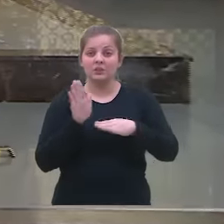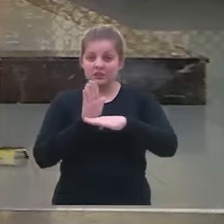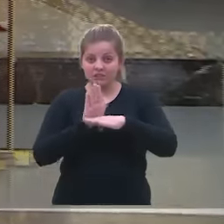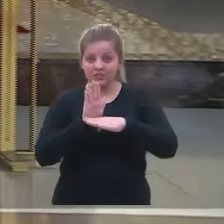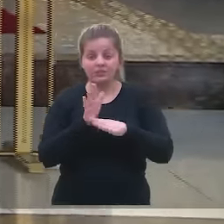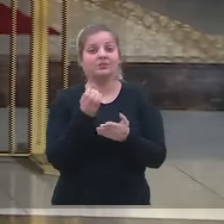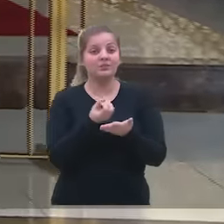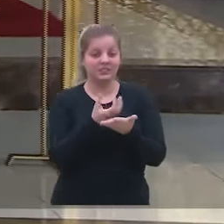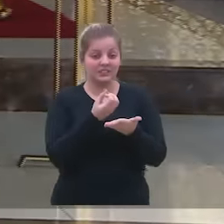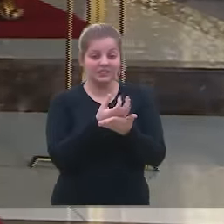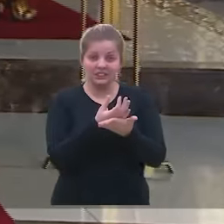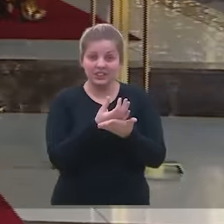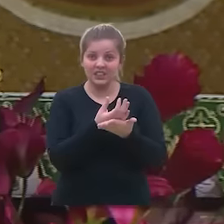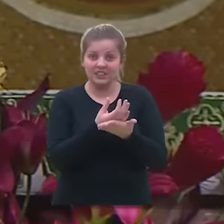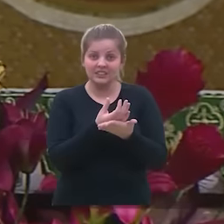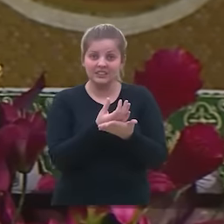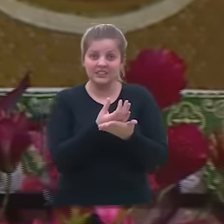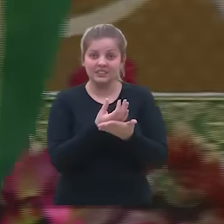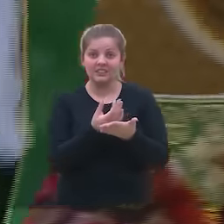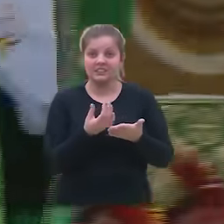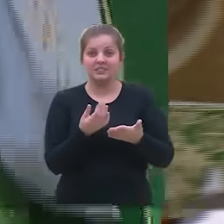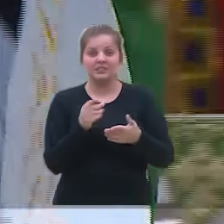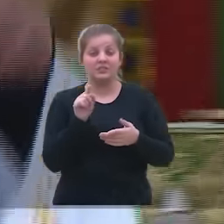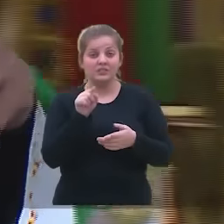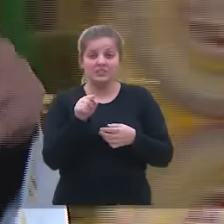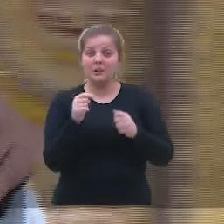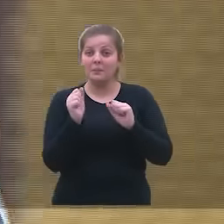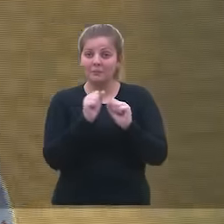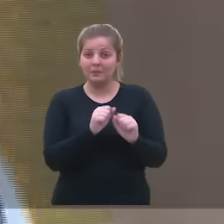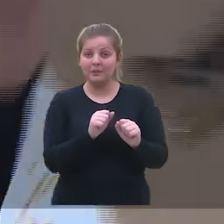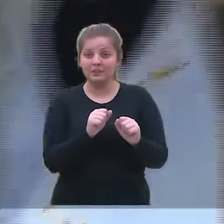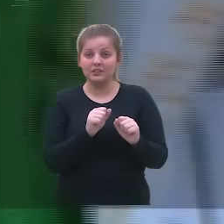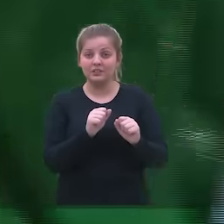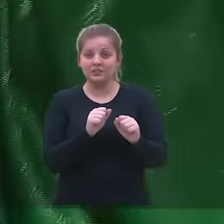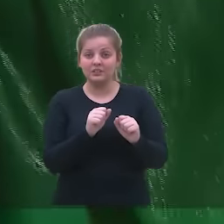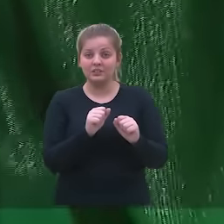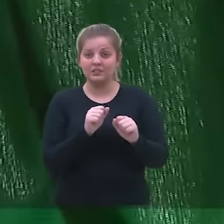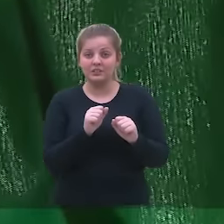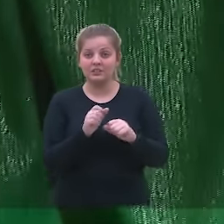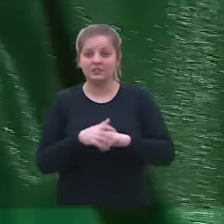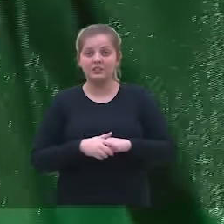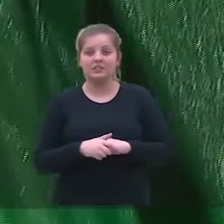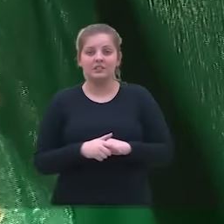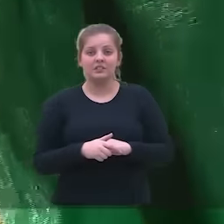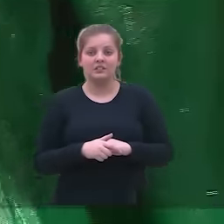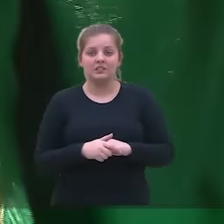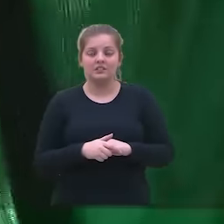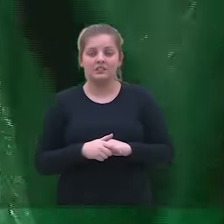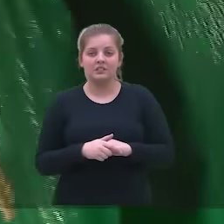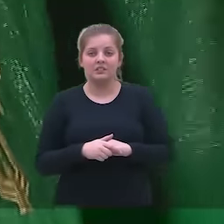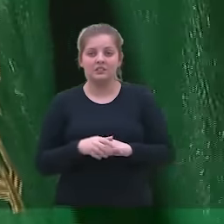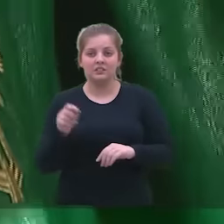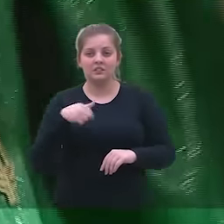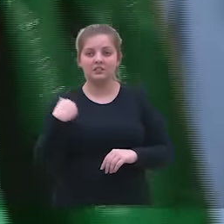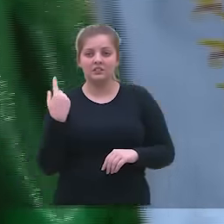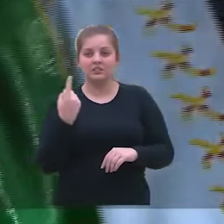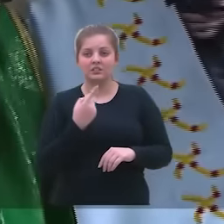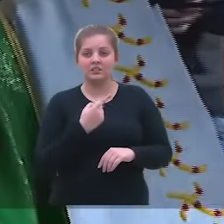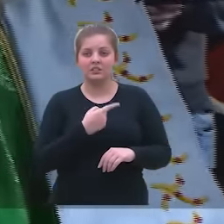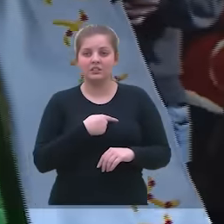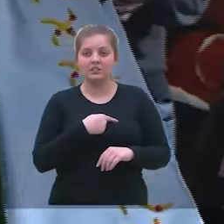Evangelizar é preciso você tá possibilitando fica acompanha aqui você para aqui que nós tenhamos